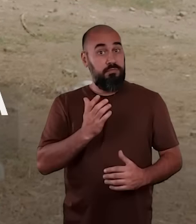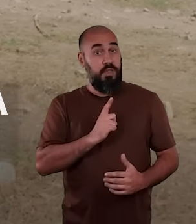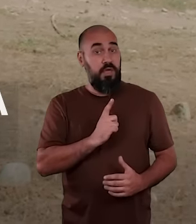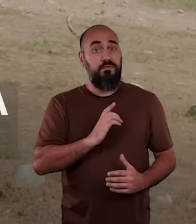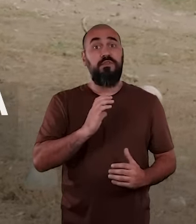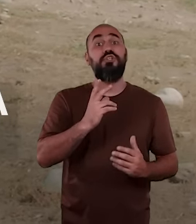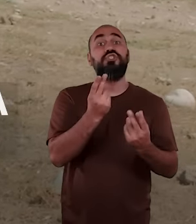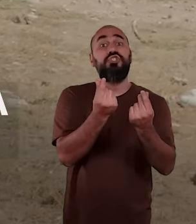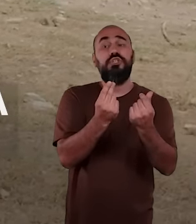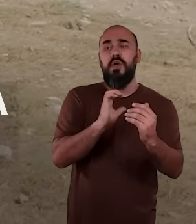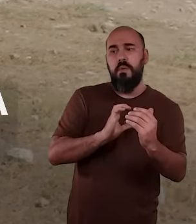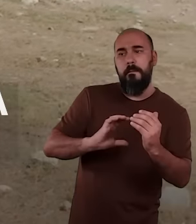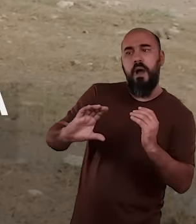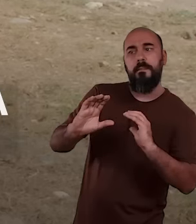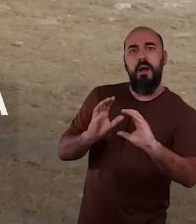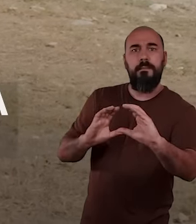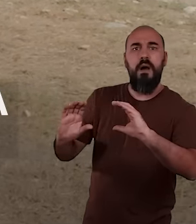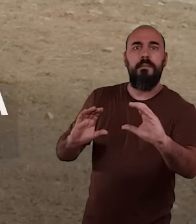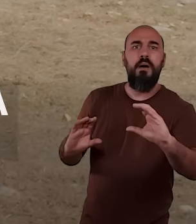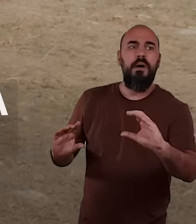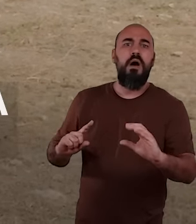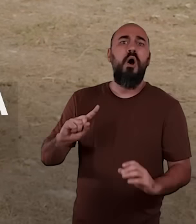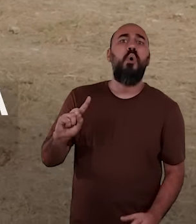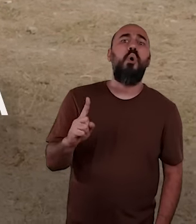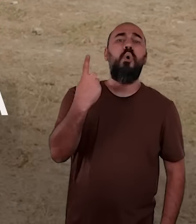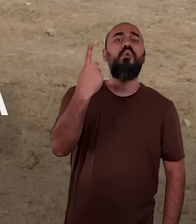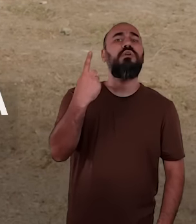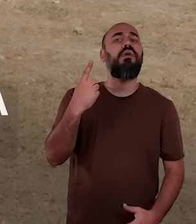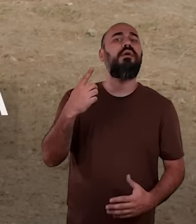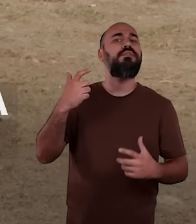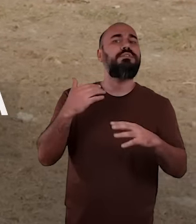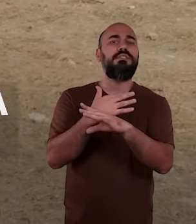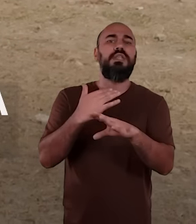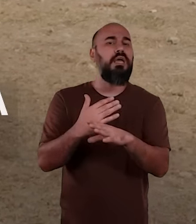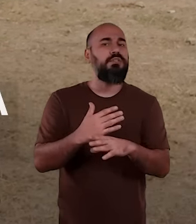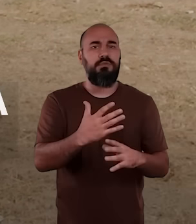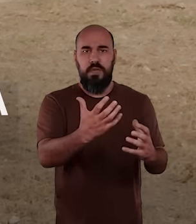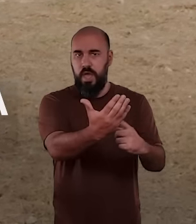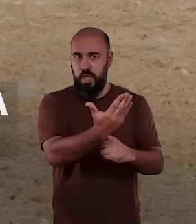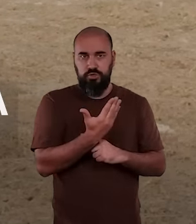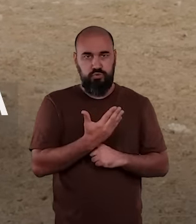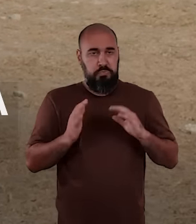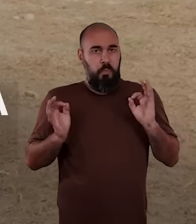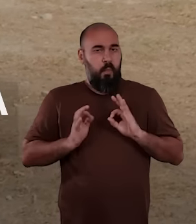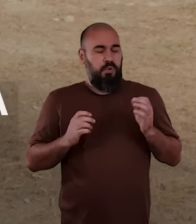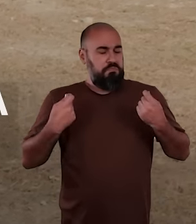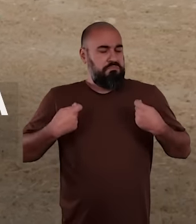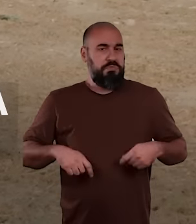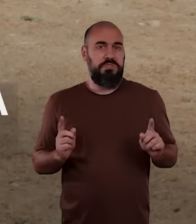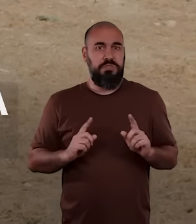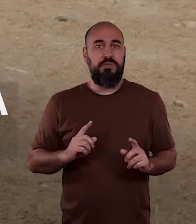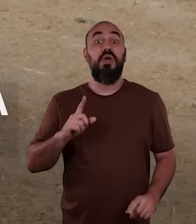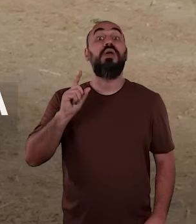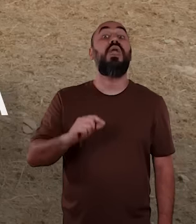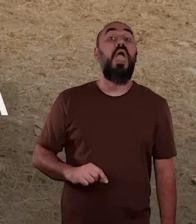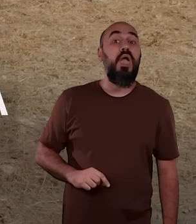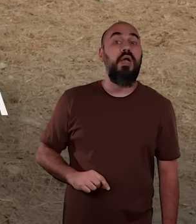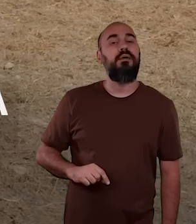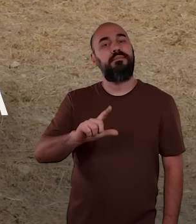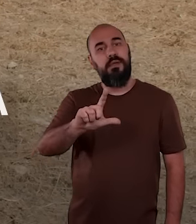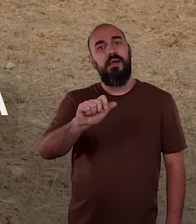todas as cidades da região. A única cidade que não aceitou a ajuda do imperador foi Laodiceia.